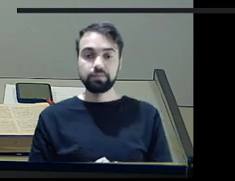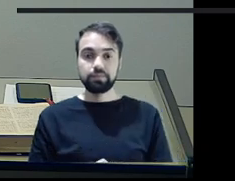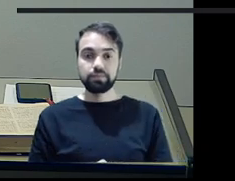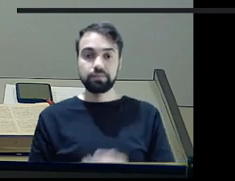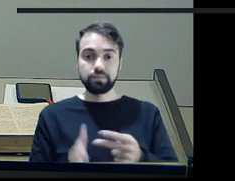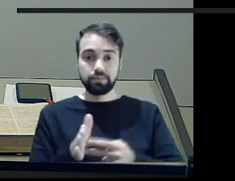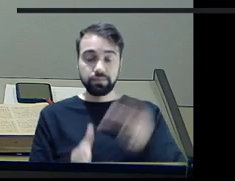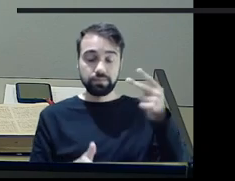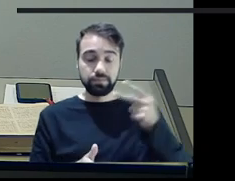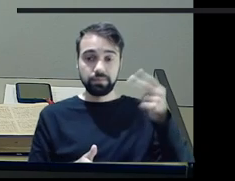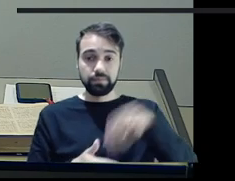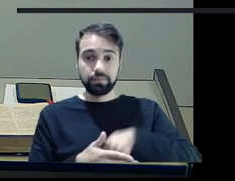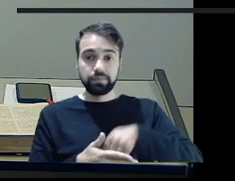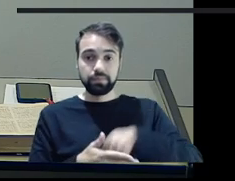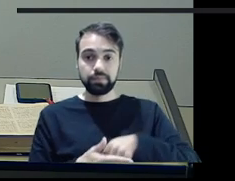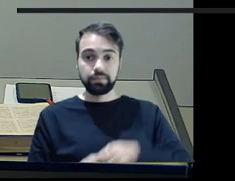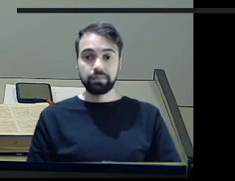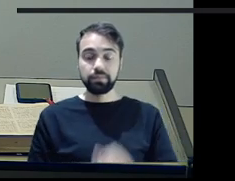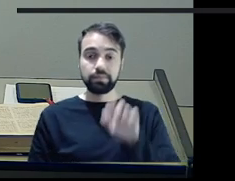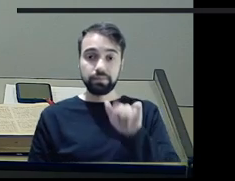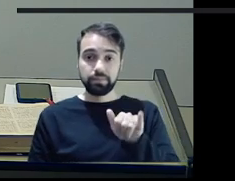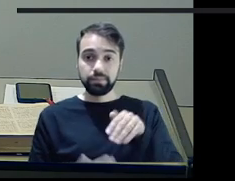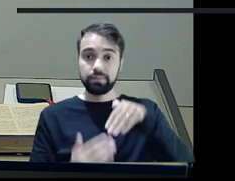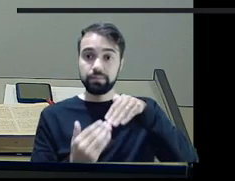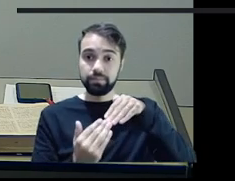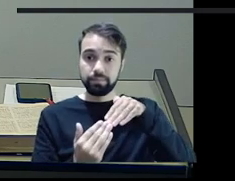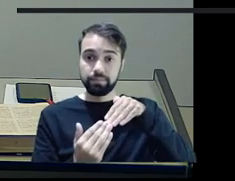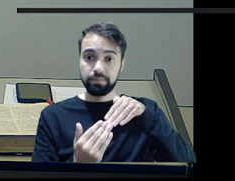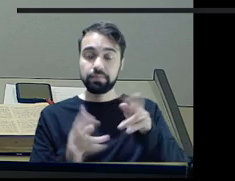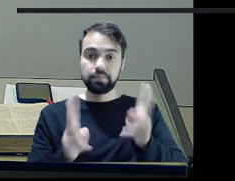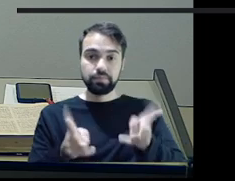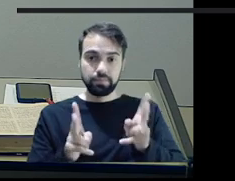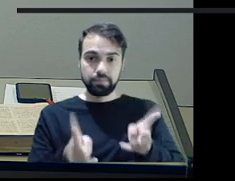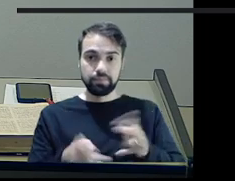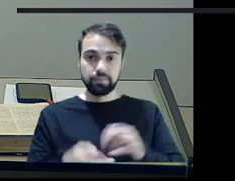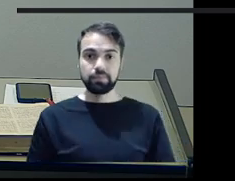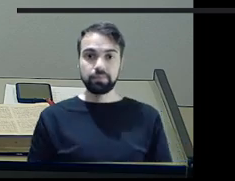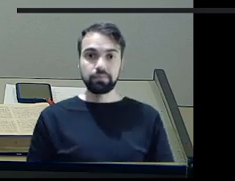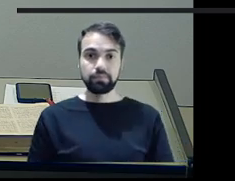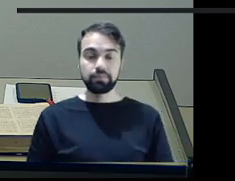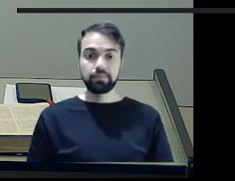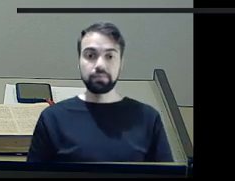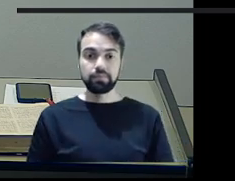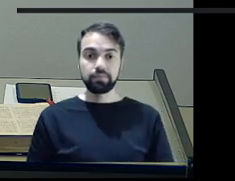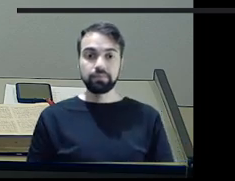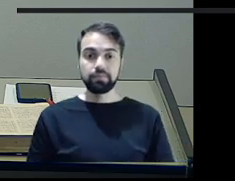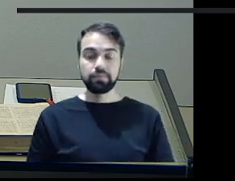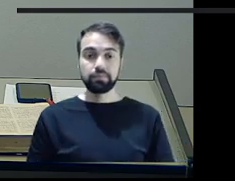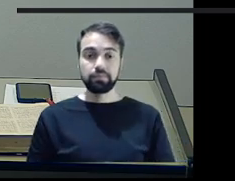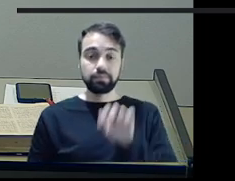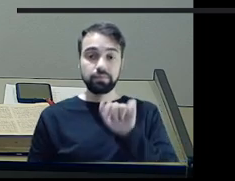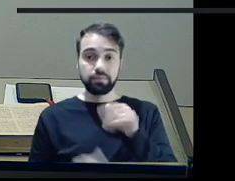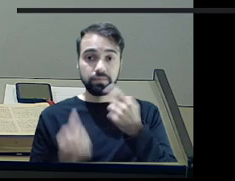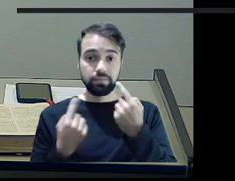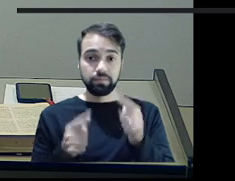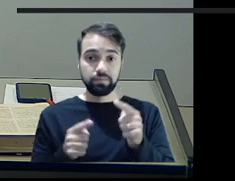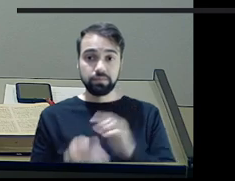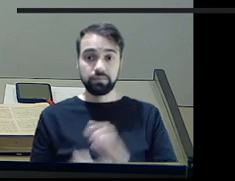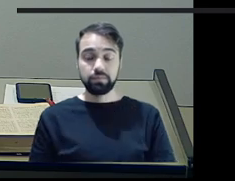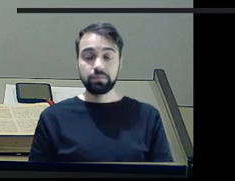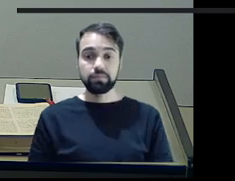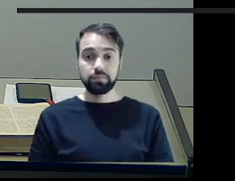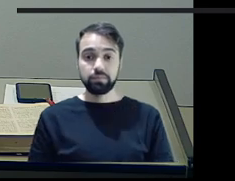votação. Os que forem a favor, permaneçam como se encontram. Os que forem contra, queiram